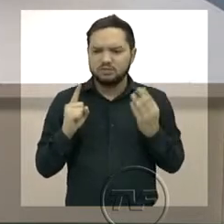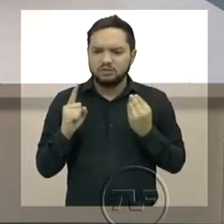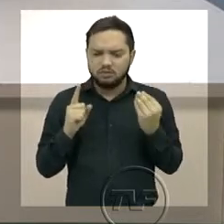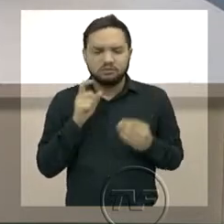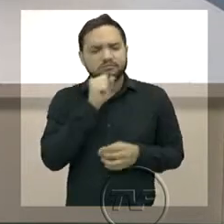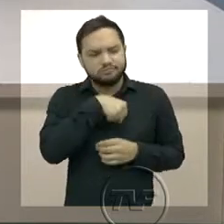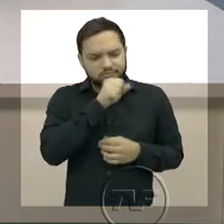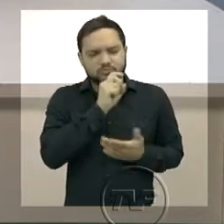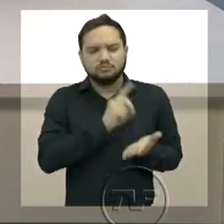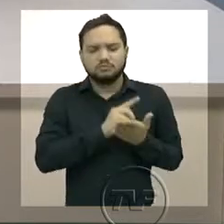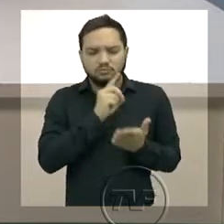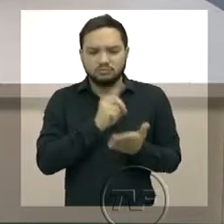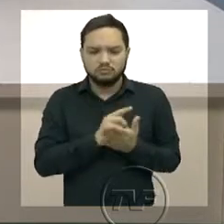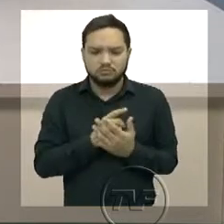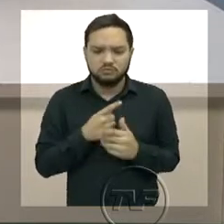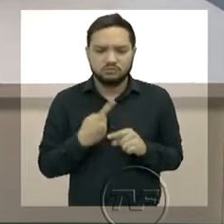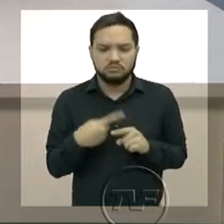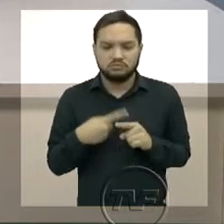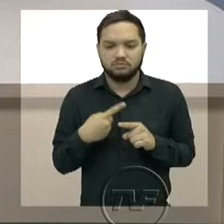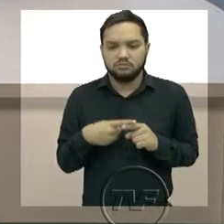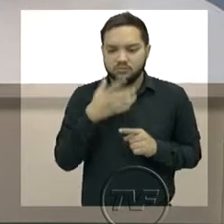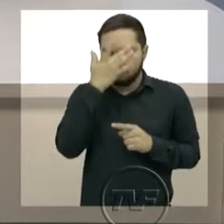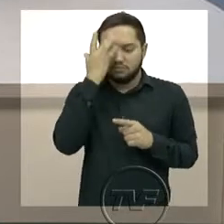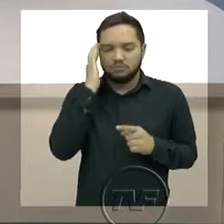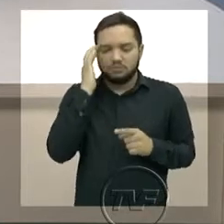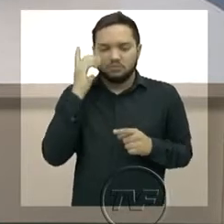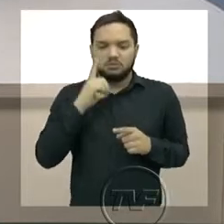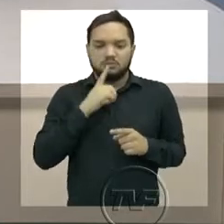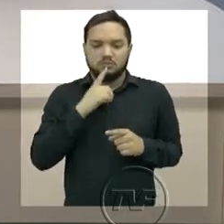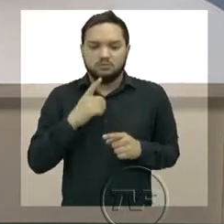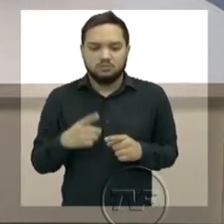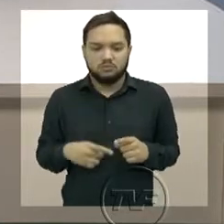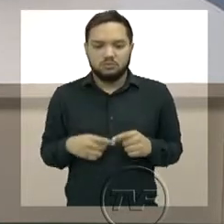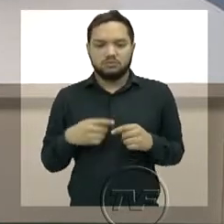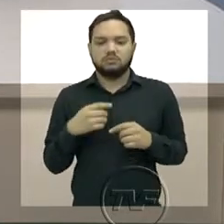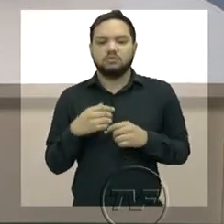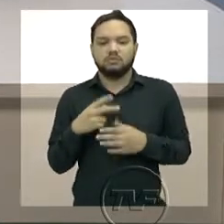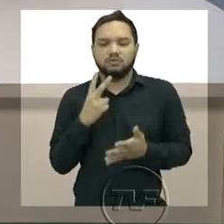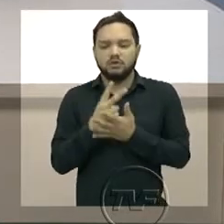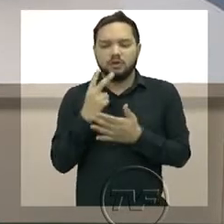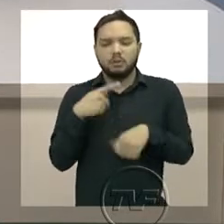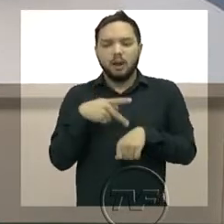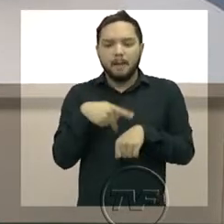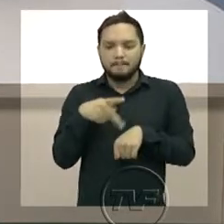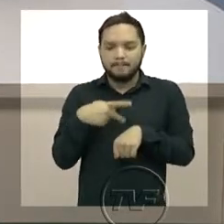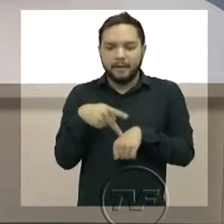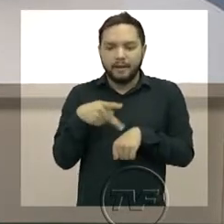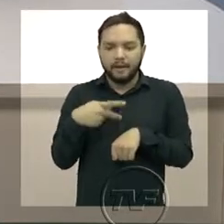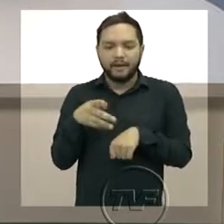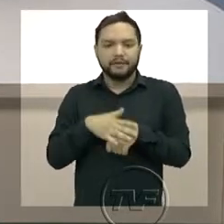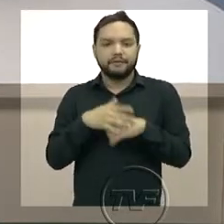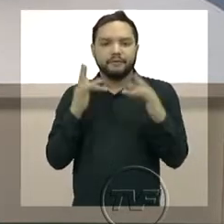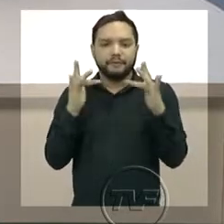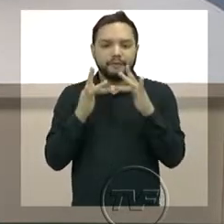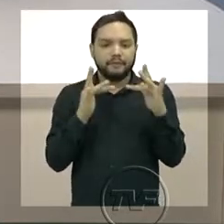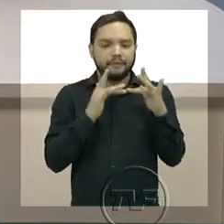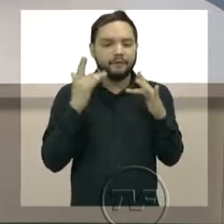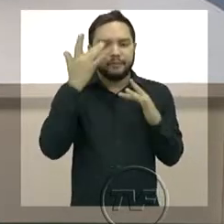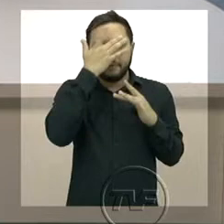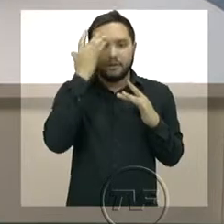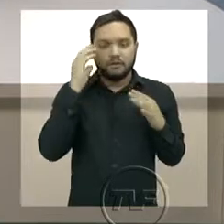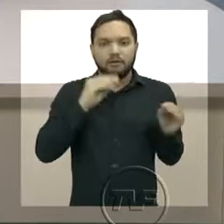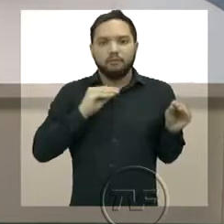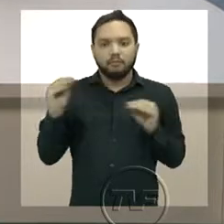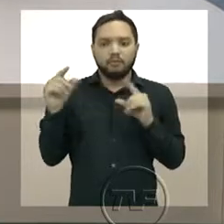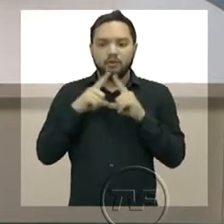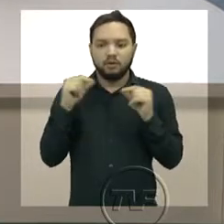que aquele parlamentar que estava ali na esquina, estava no centro, estava na praça, estava na rua, à frente